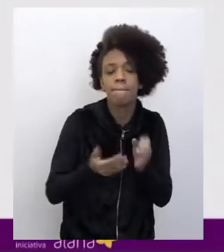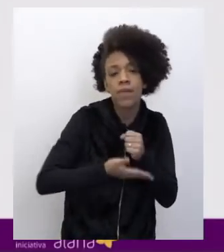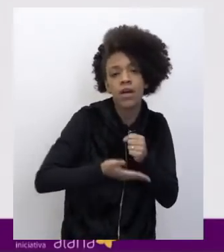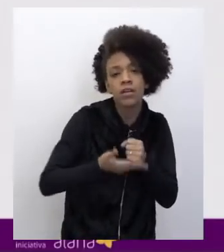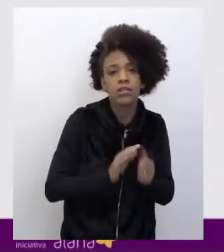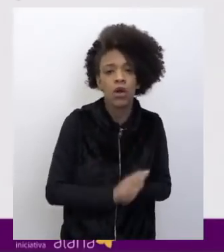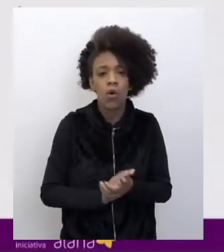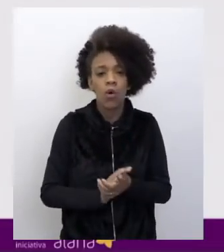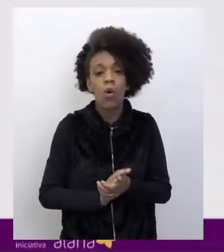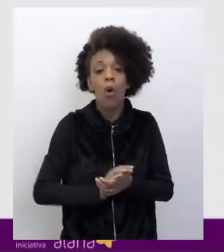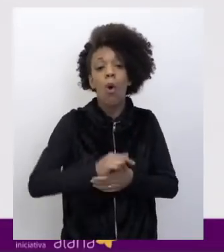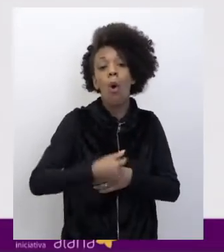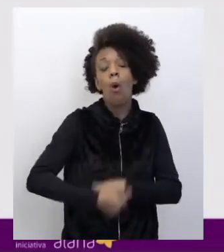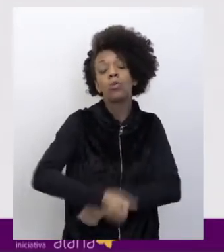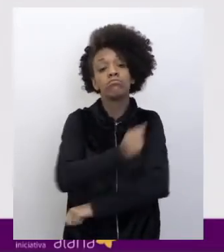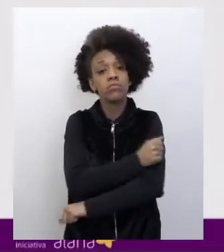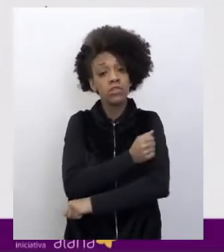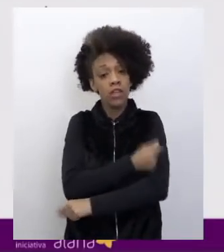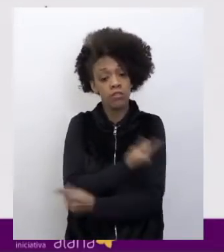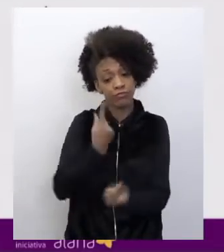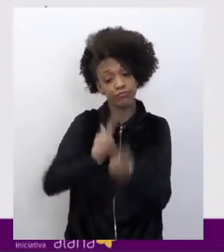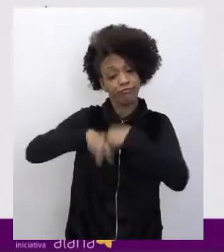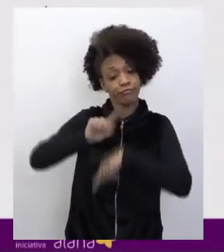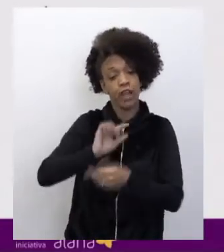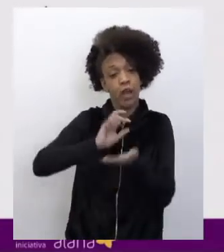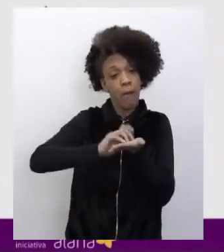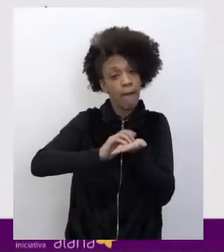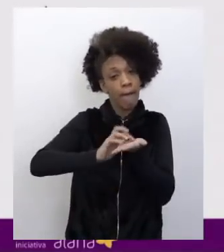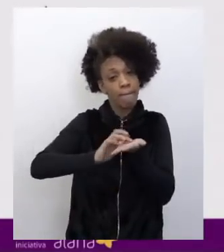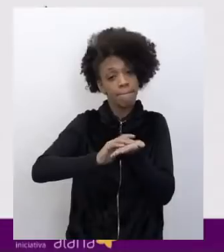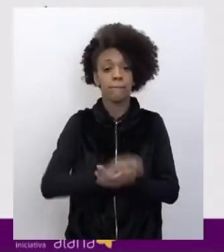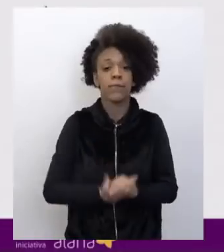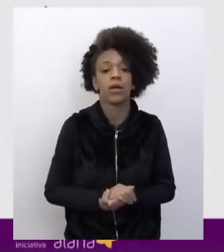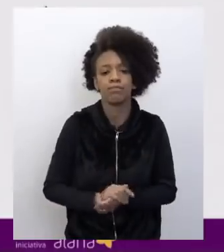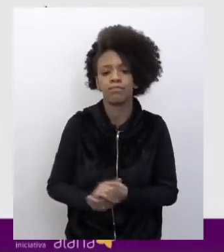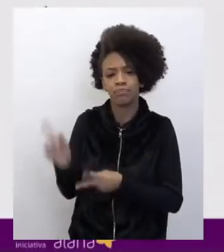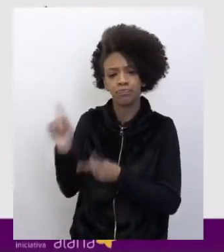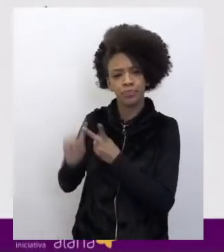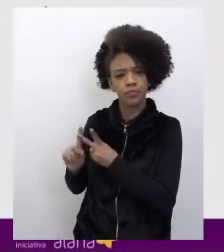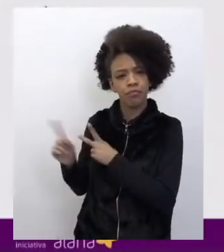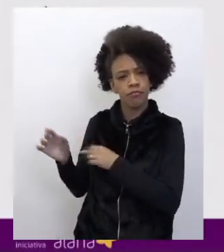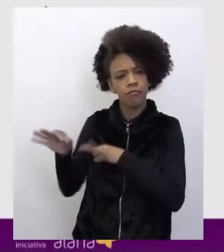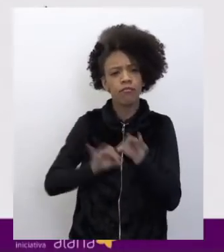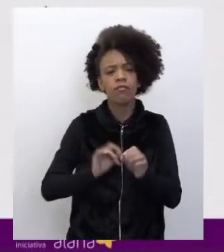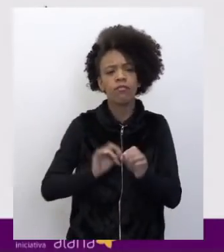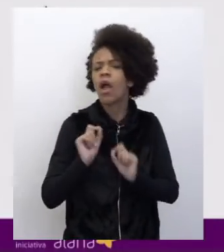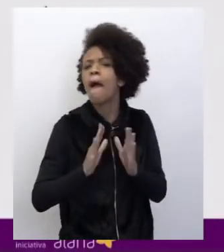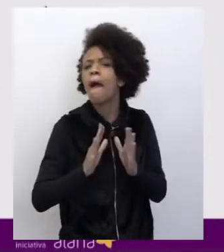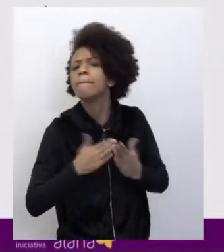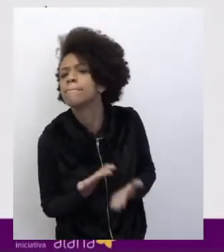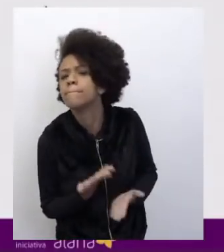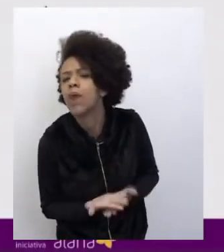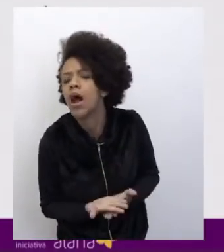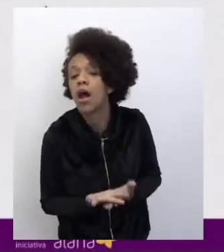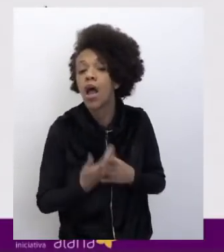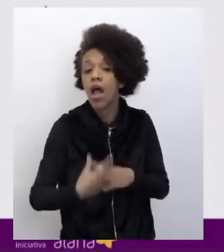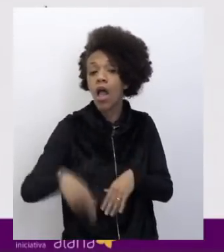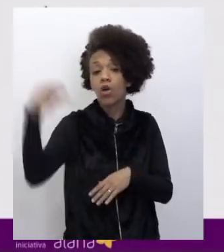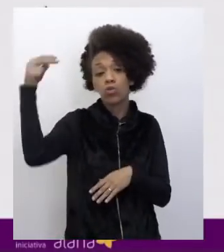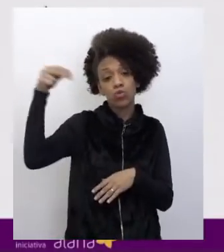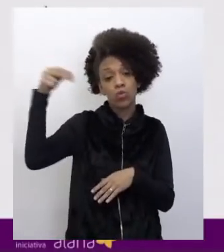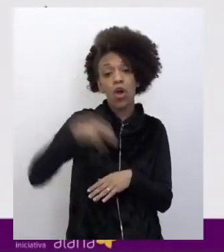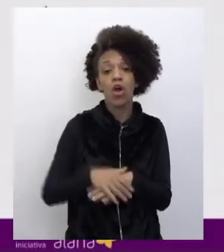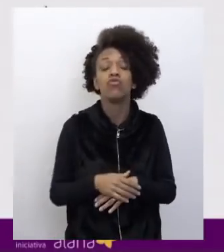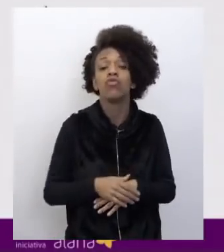professores de Braille para promover a inclusão escolar. Nesse outro projeto, chamado Escola Pra Quê?, estudantes de São Luís do Maranhão mostraram a